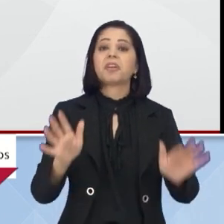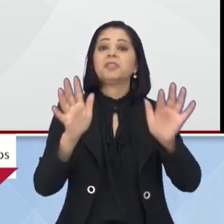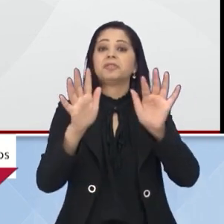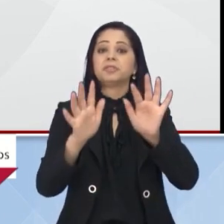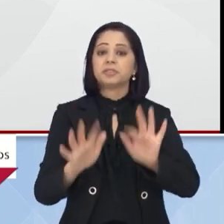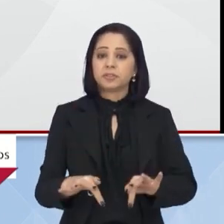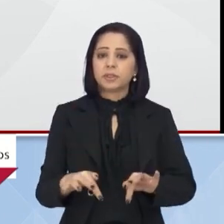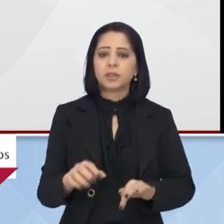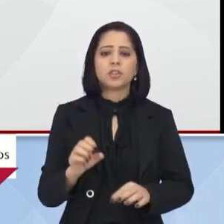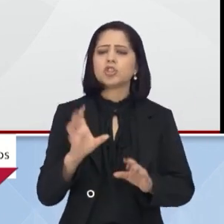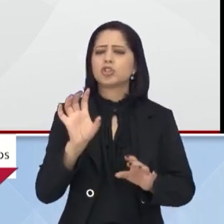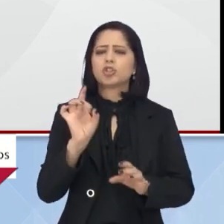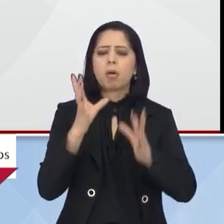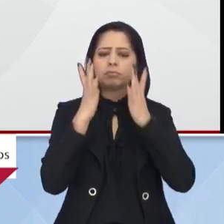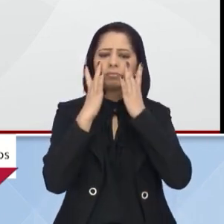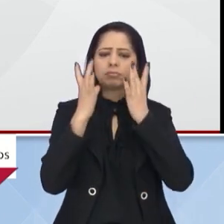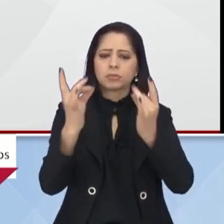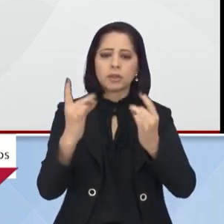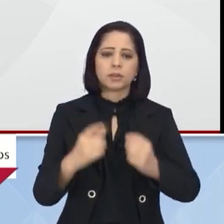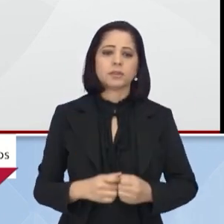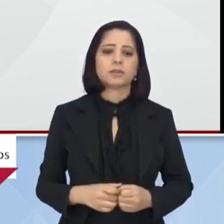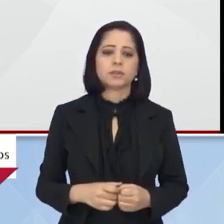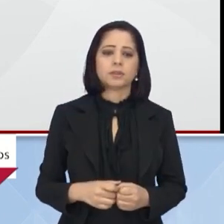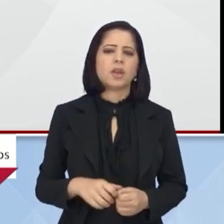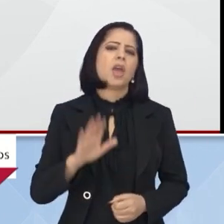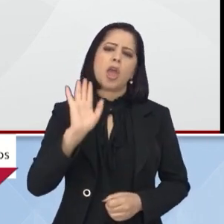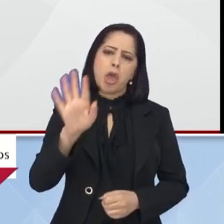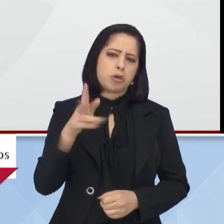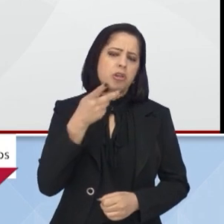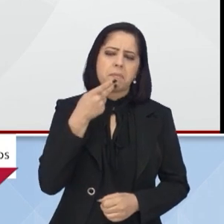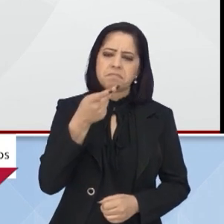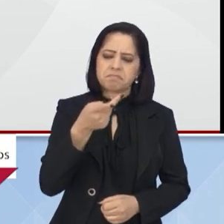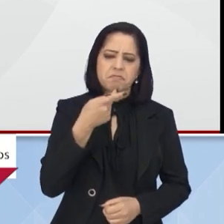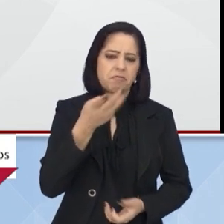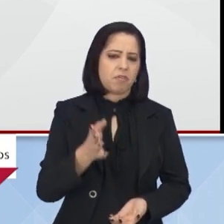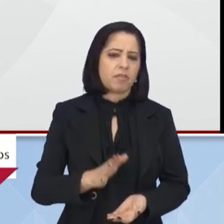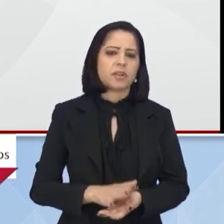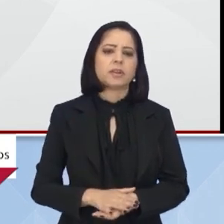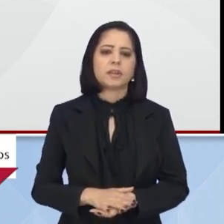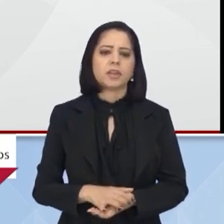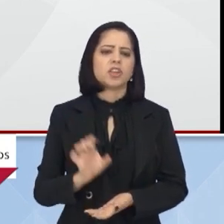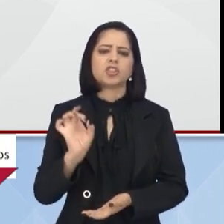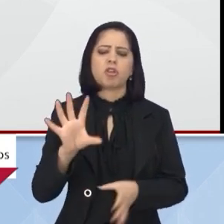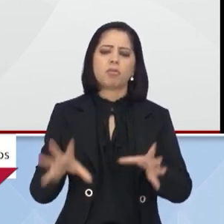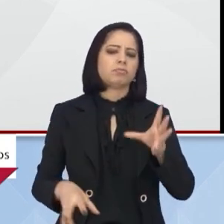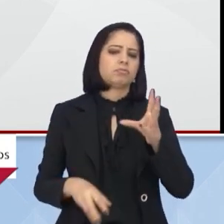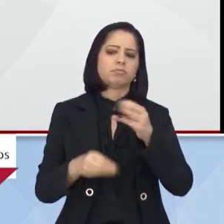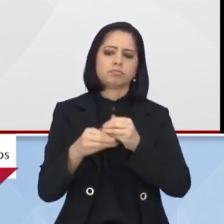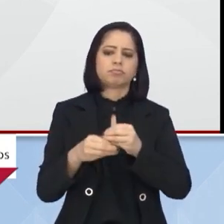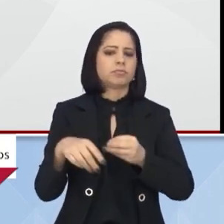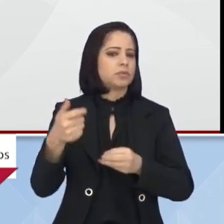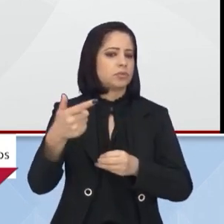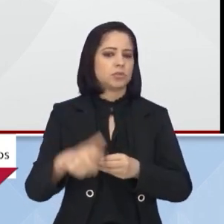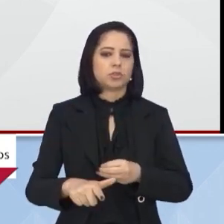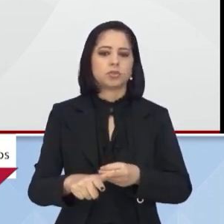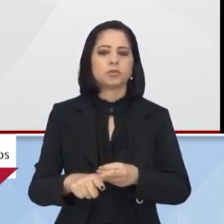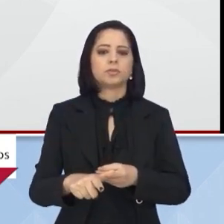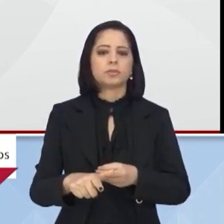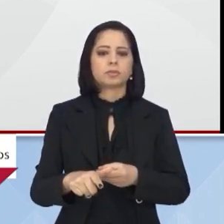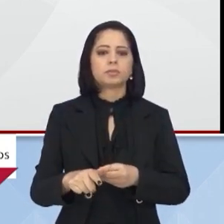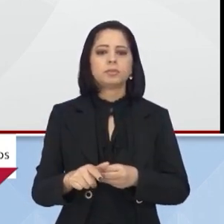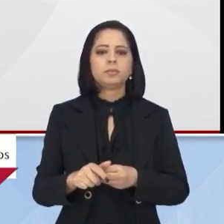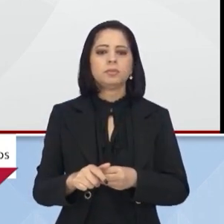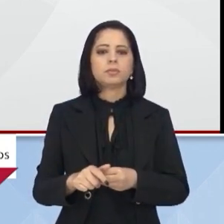alguns pontos de atenção que os senhores precisam ter são pontos que eu já mencionei aqui eu só vou ressaltar a questão da